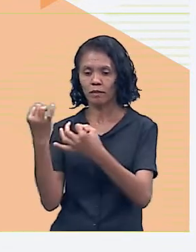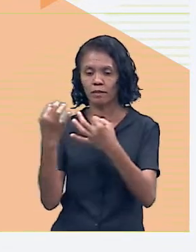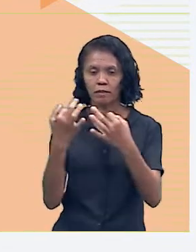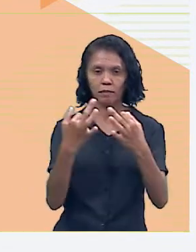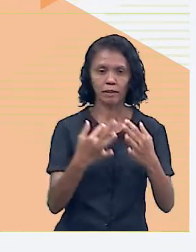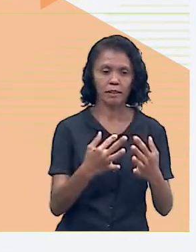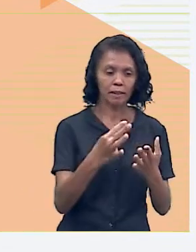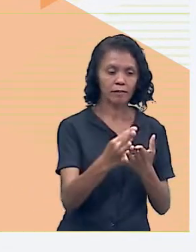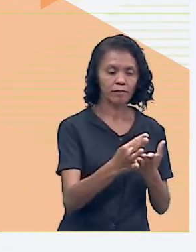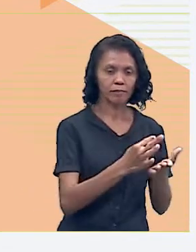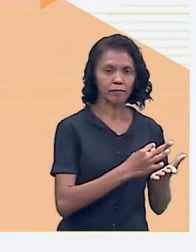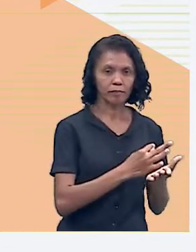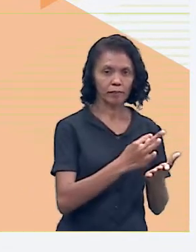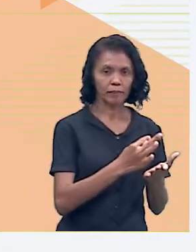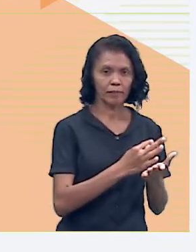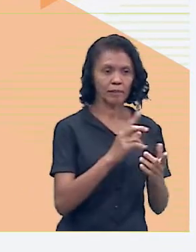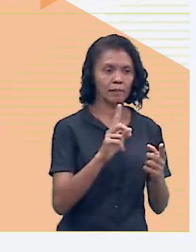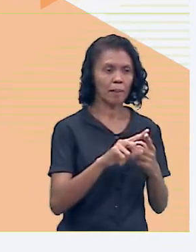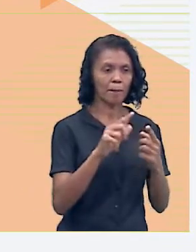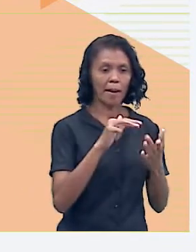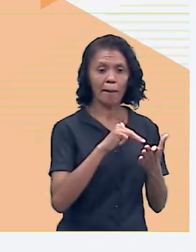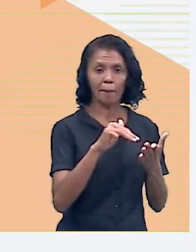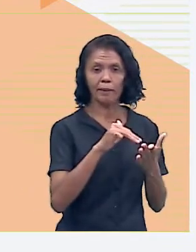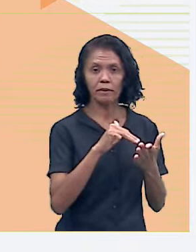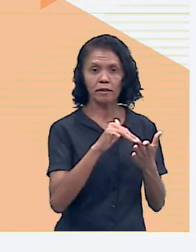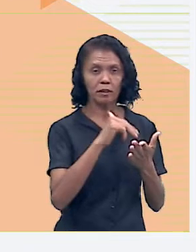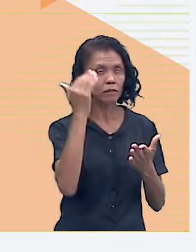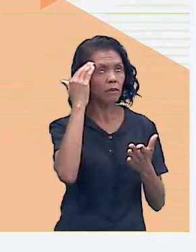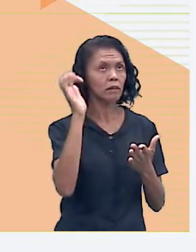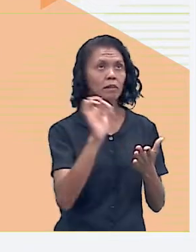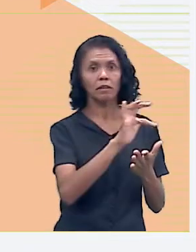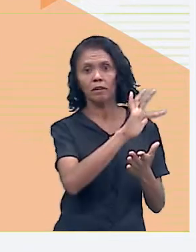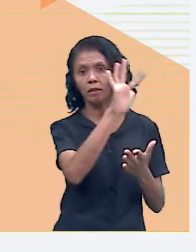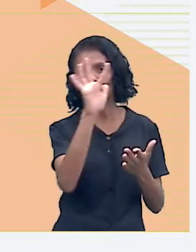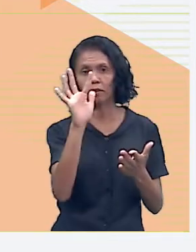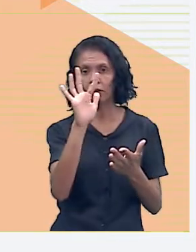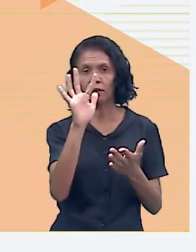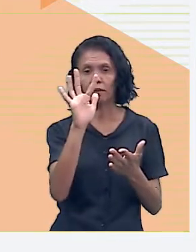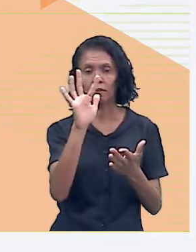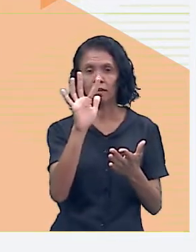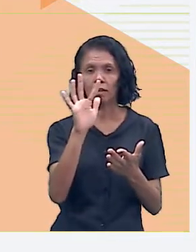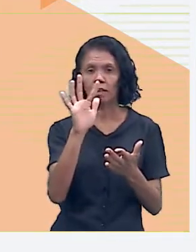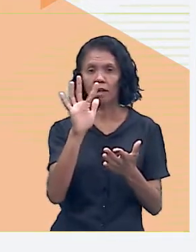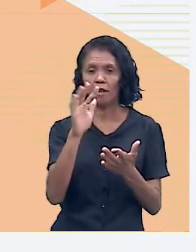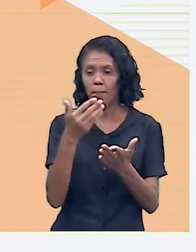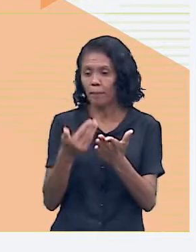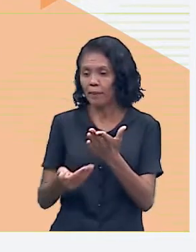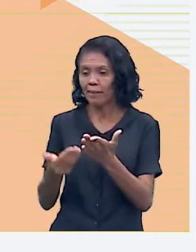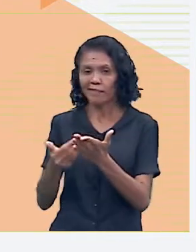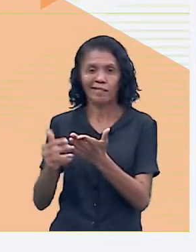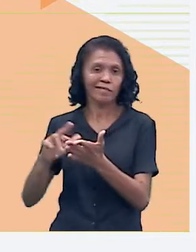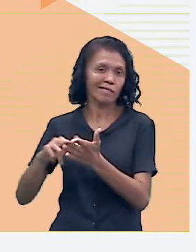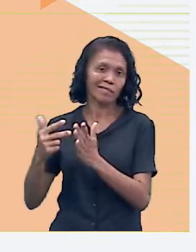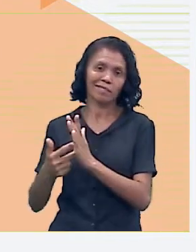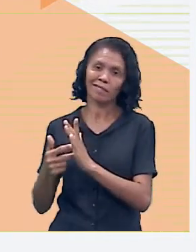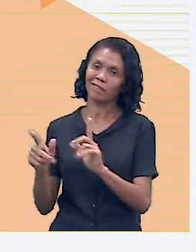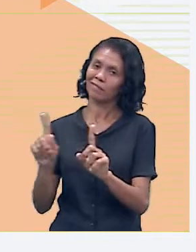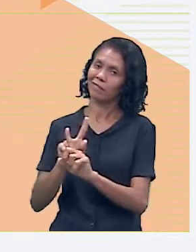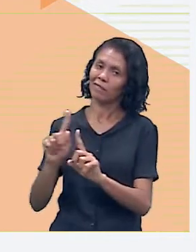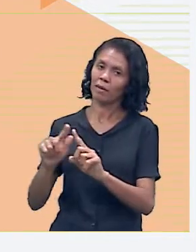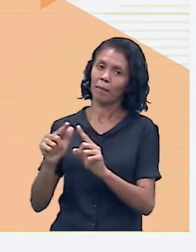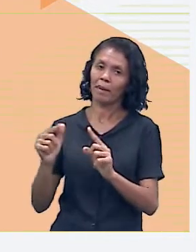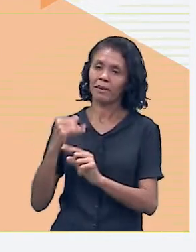texto como abordar aquela mensagem e aí você não vai tangenciar e nem vai fugir como ela também é